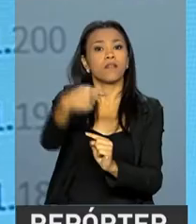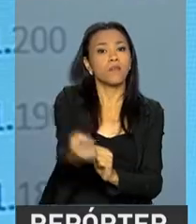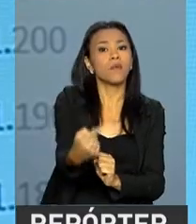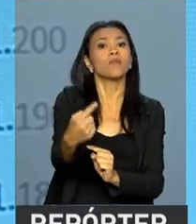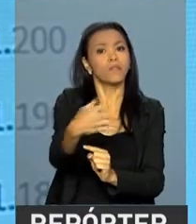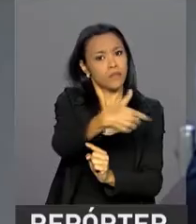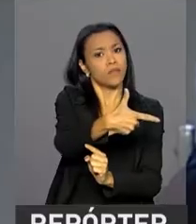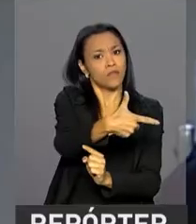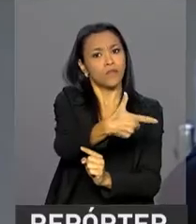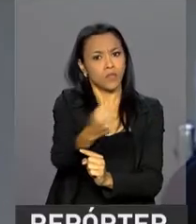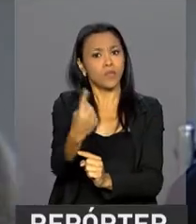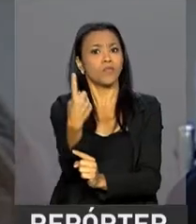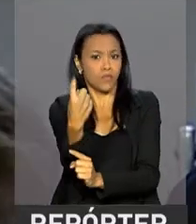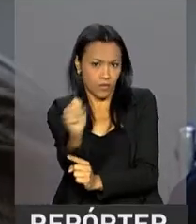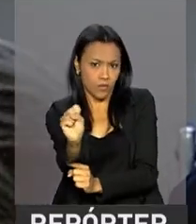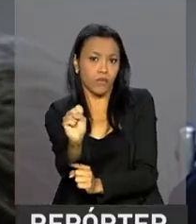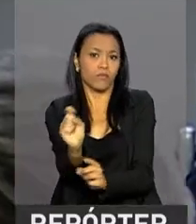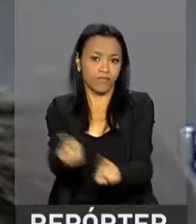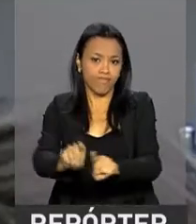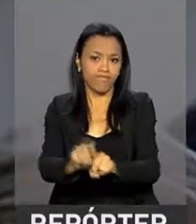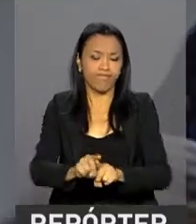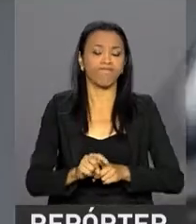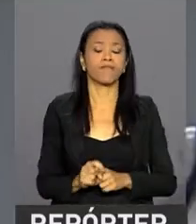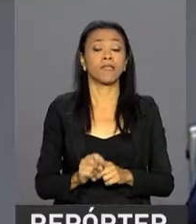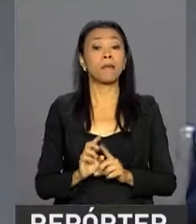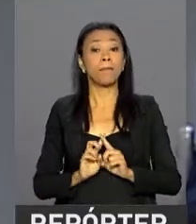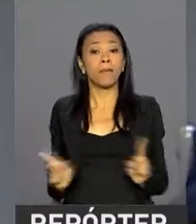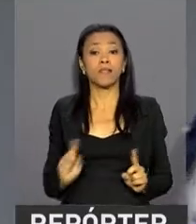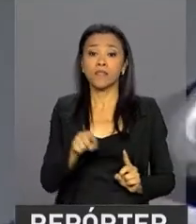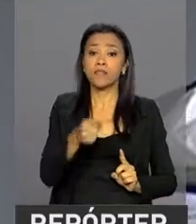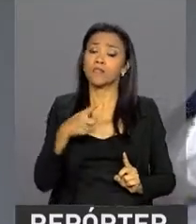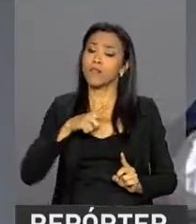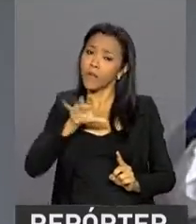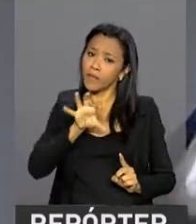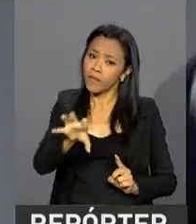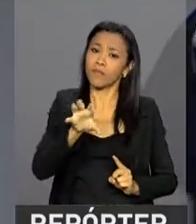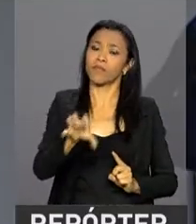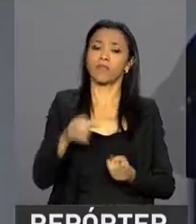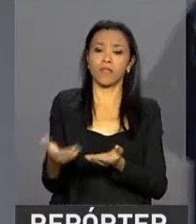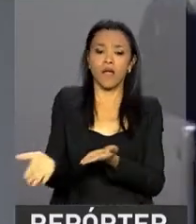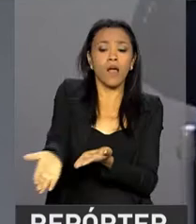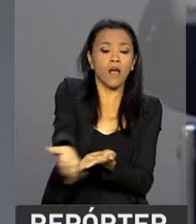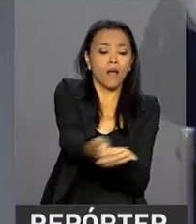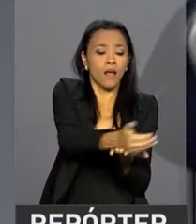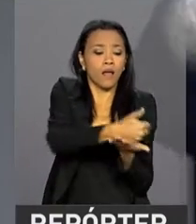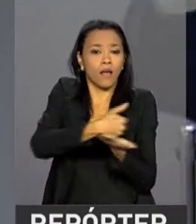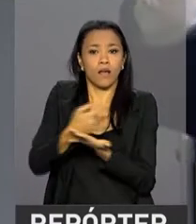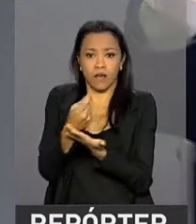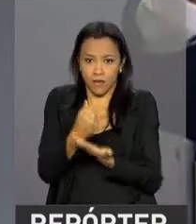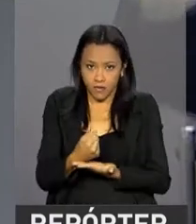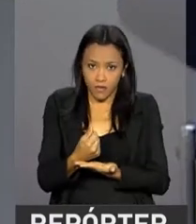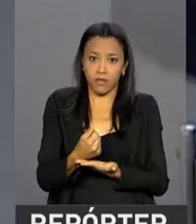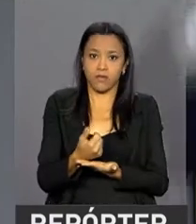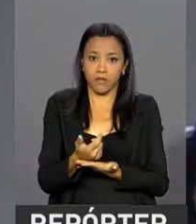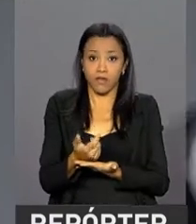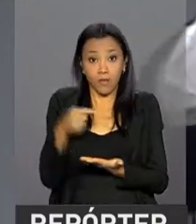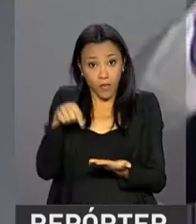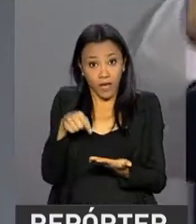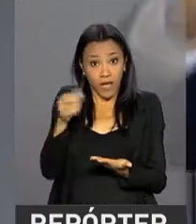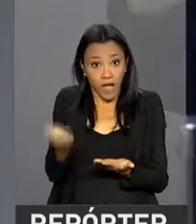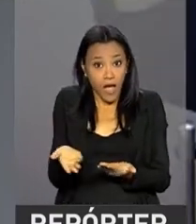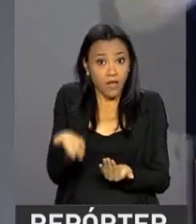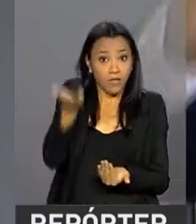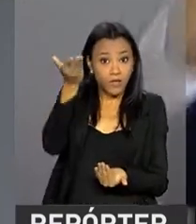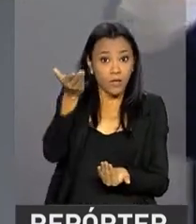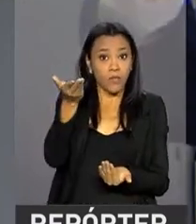2018 também. Mas isso tem um efeito na arrecadação, porque a arrecadação ela também sobe com a inflação. Sobe com a